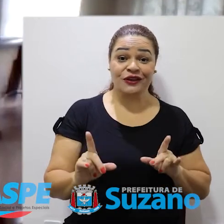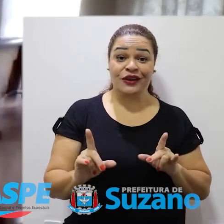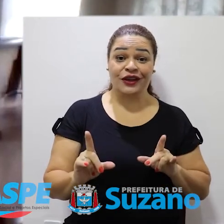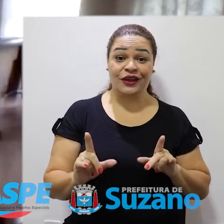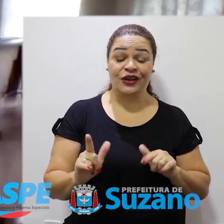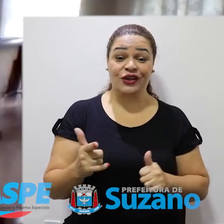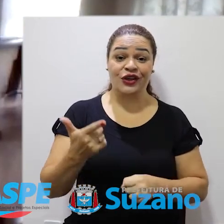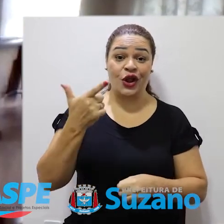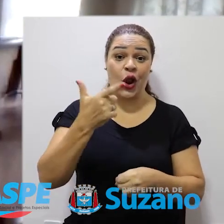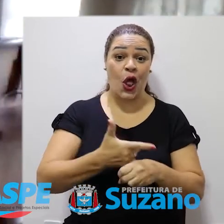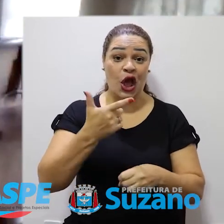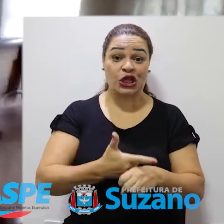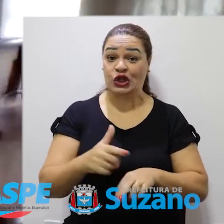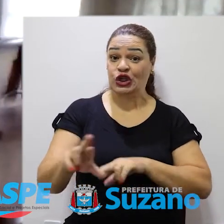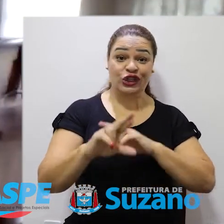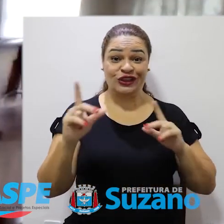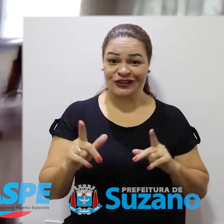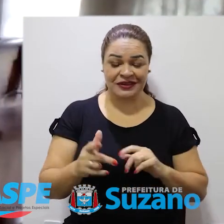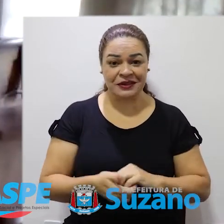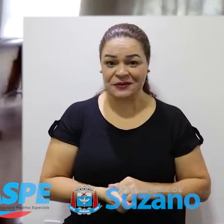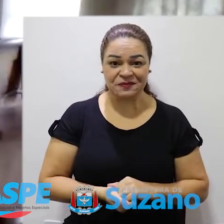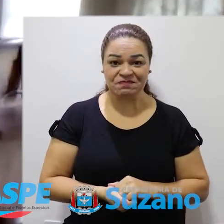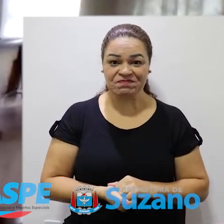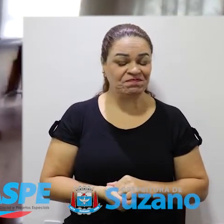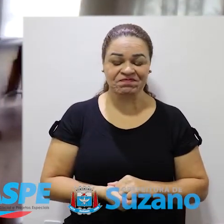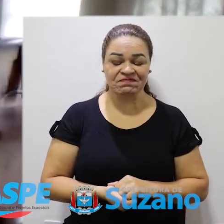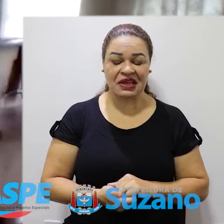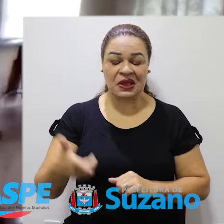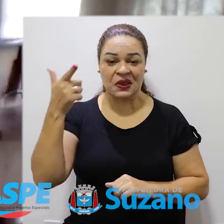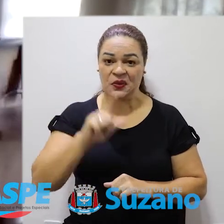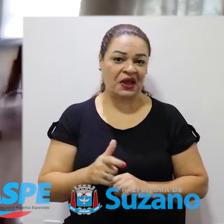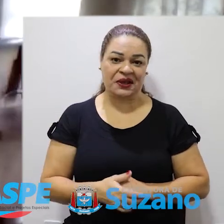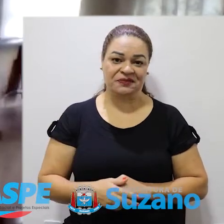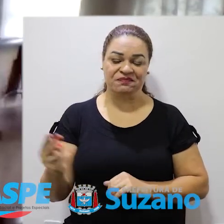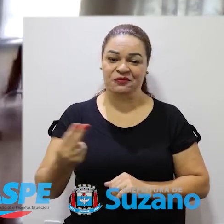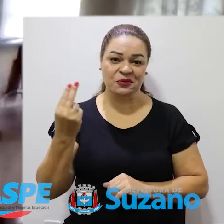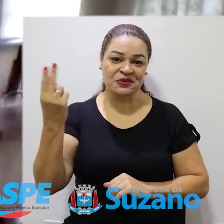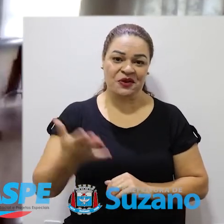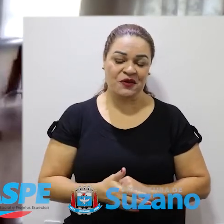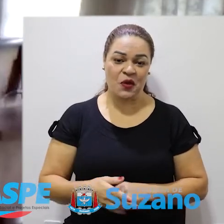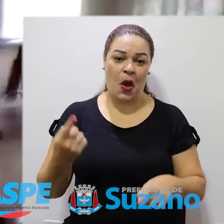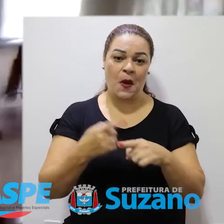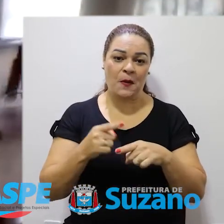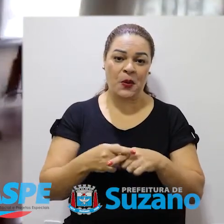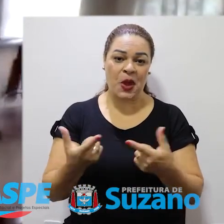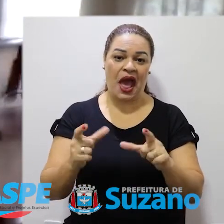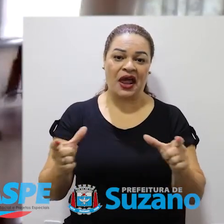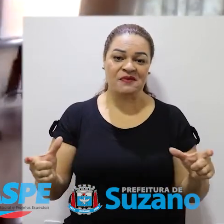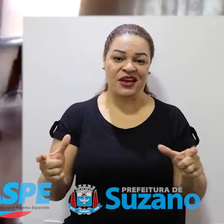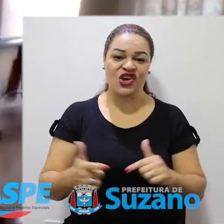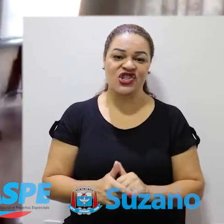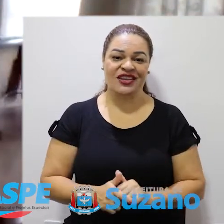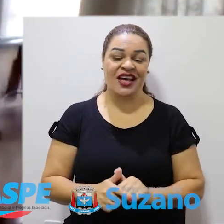lexical. E esse correspondente lexical não dá conta da constituição gramatical. O inglês é outra língua com